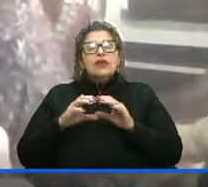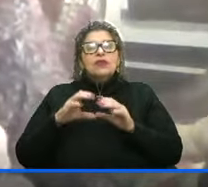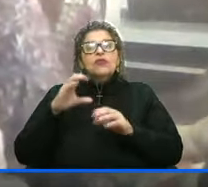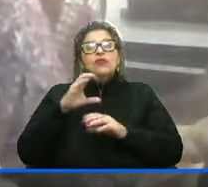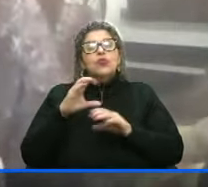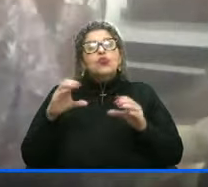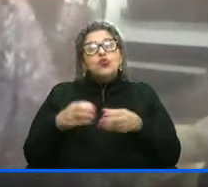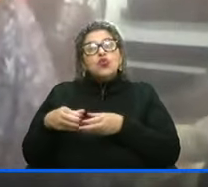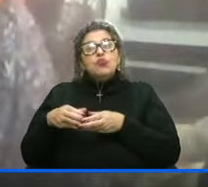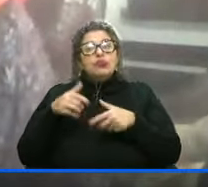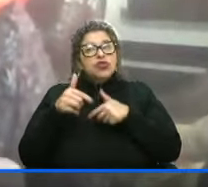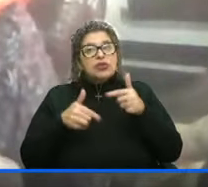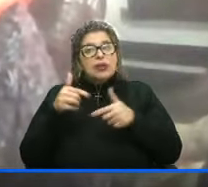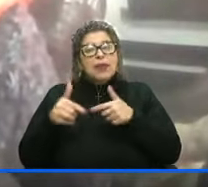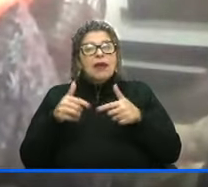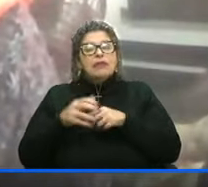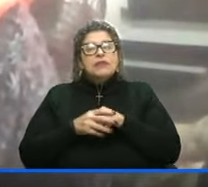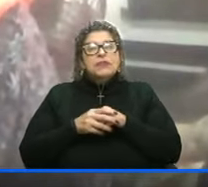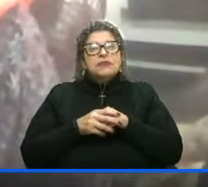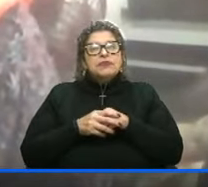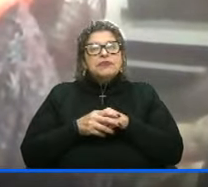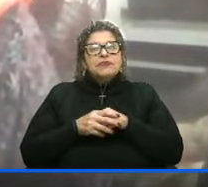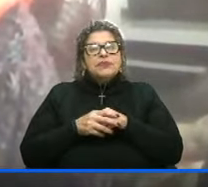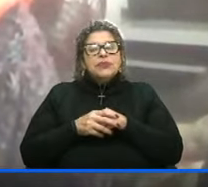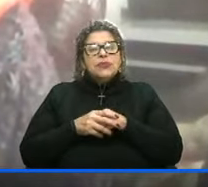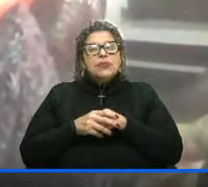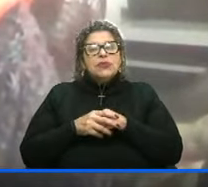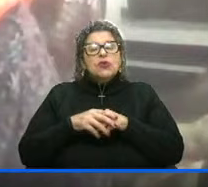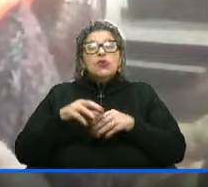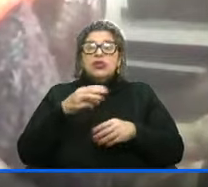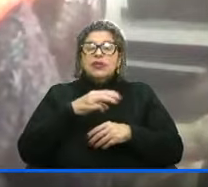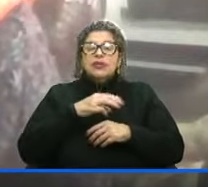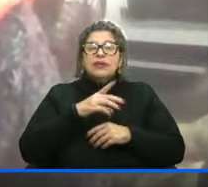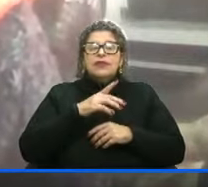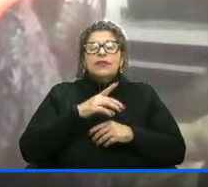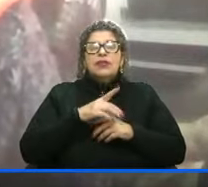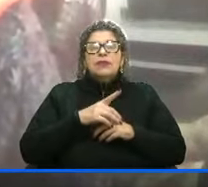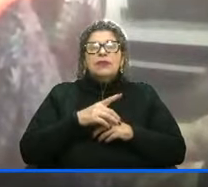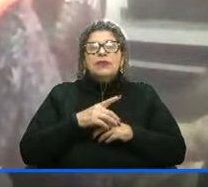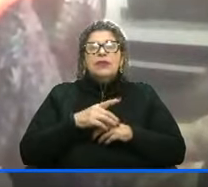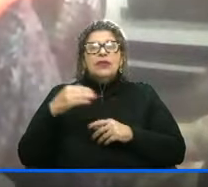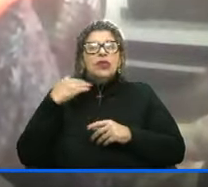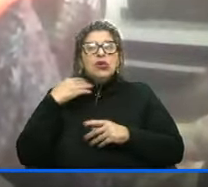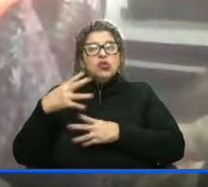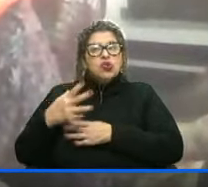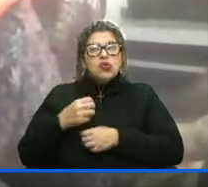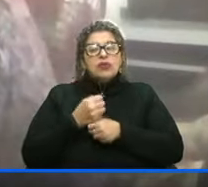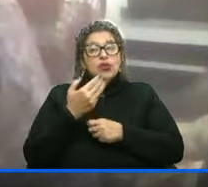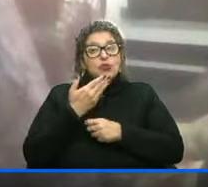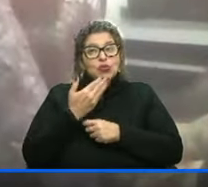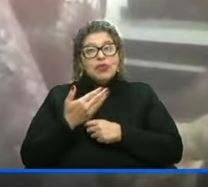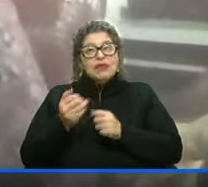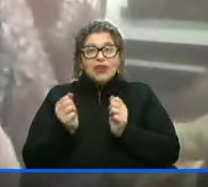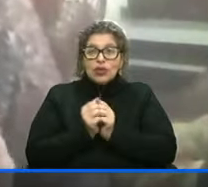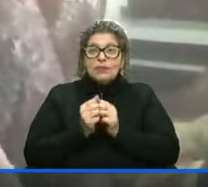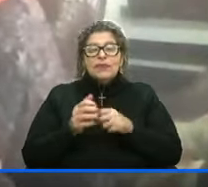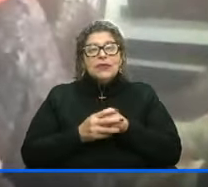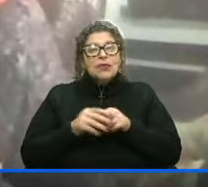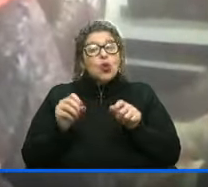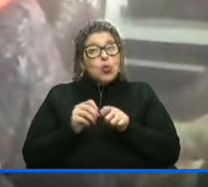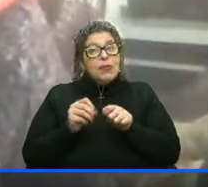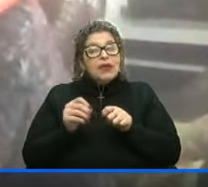interinstitucional. O Ricardo Collar, que aqui está representando o Tribunal de Contas, acabou saindo. Eu pedi para ele esperar um minutinho. Porque como ele